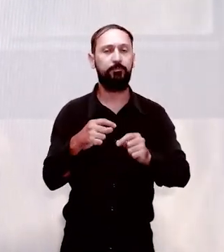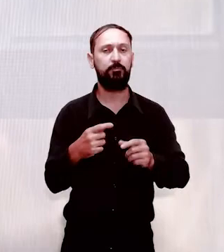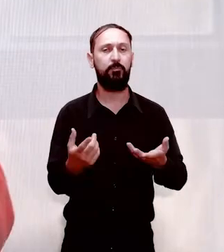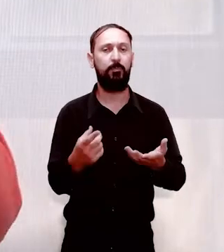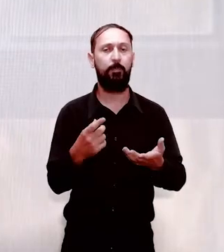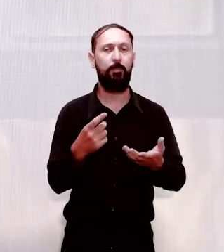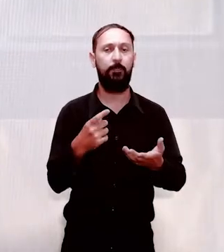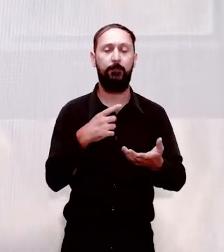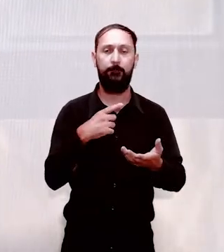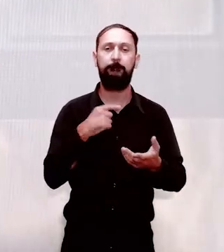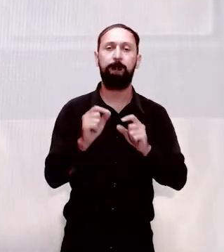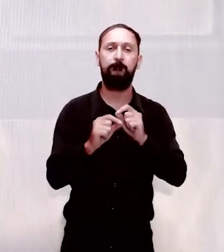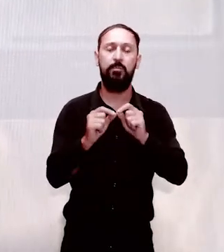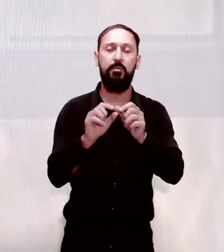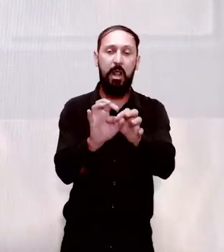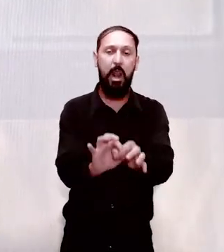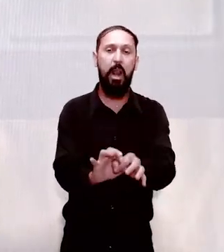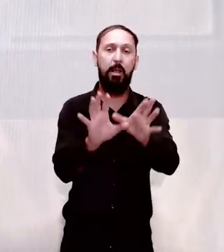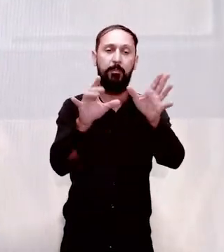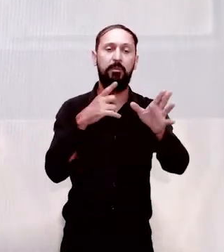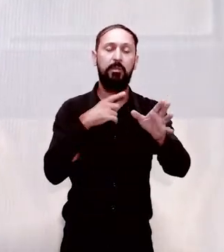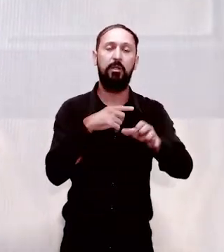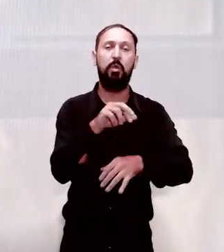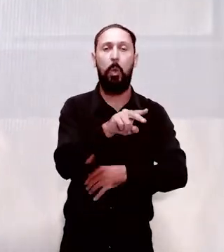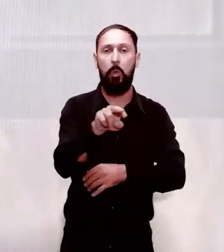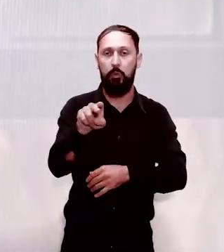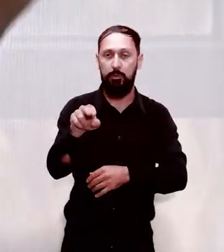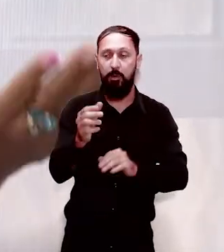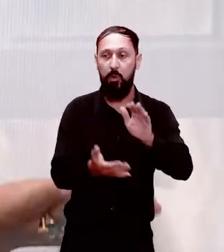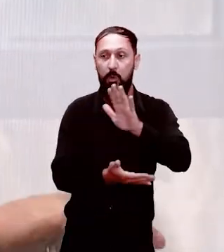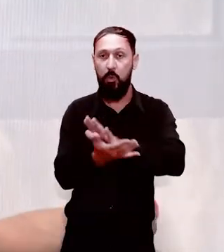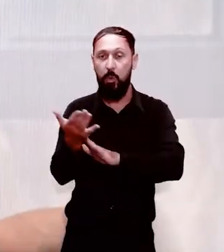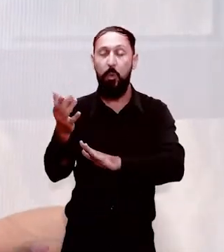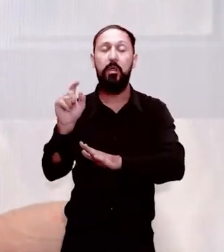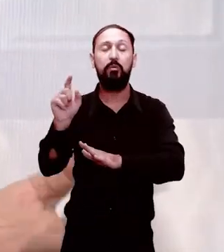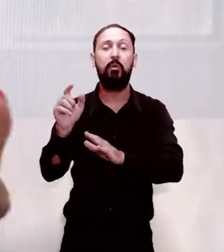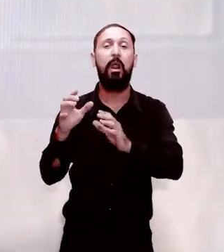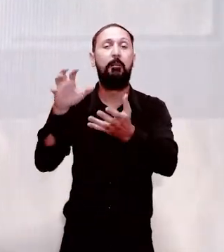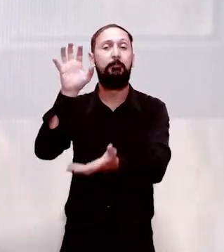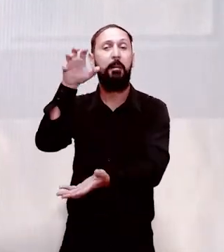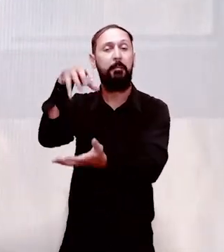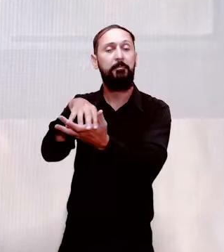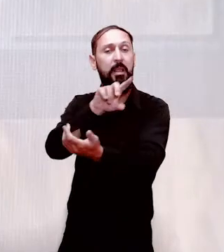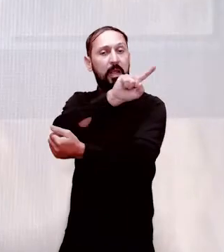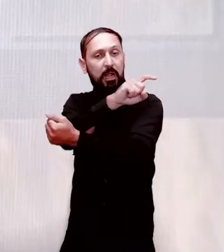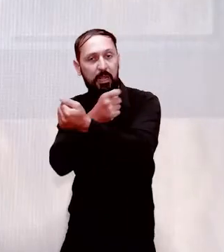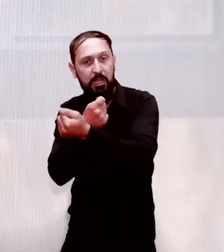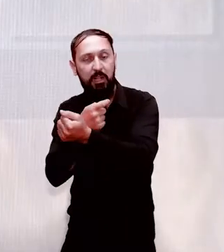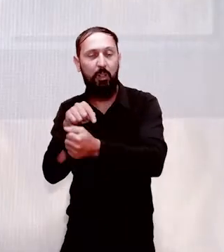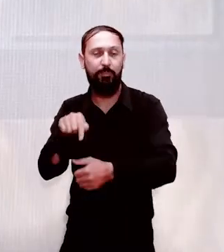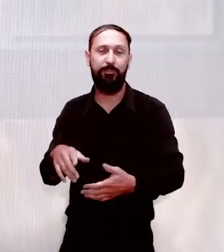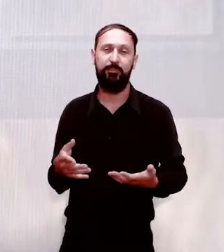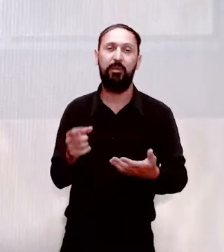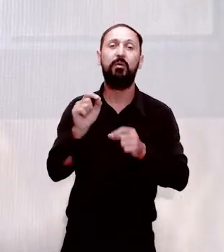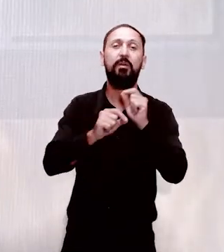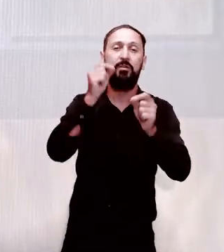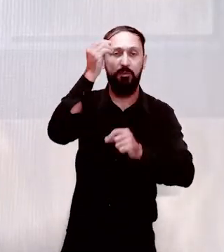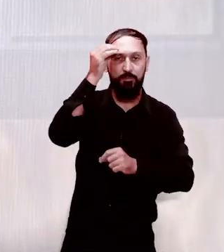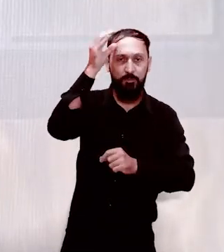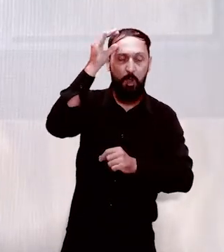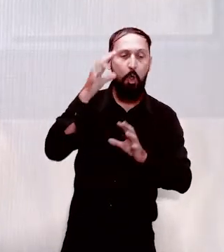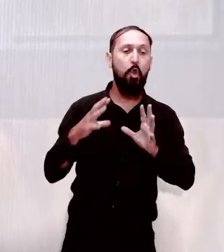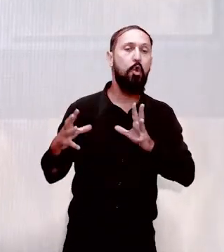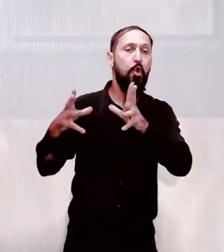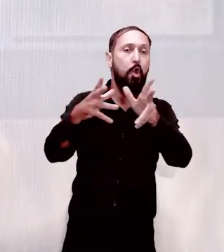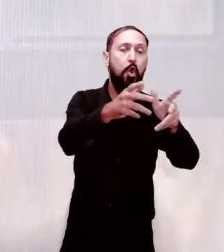né, teve a liberdade levando seus irmãos para os quilombos. Então, o que representa para nós a consciência negra